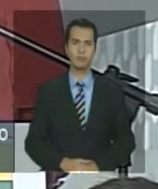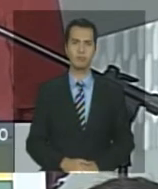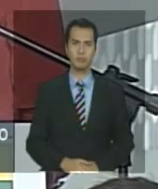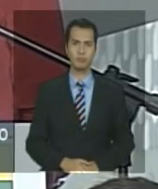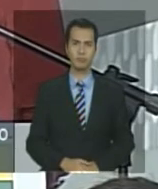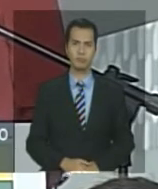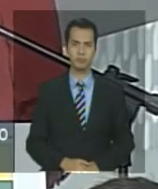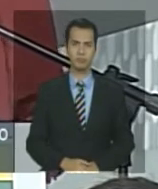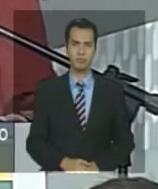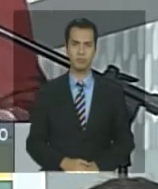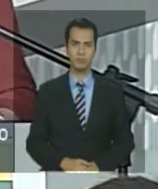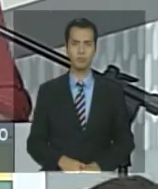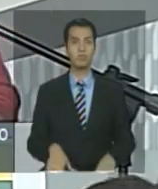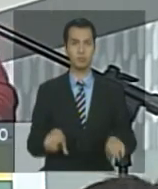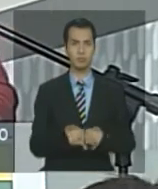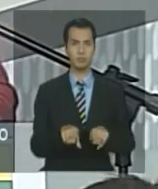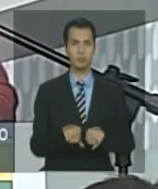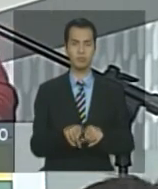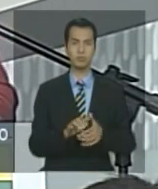cumprimento